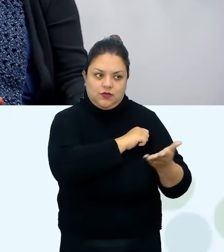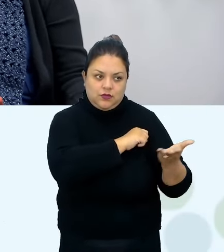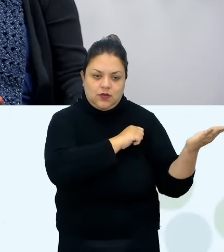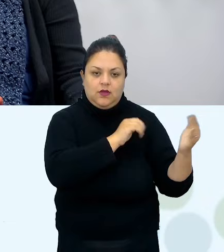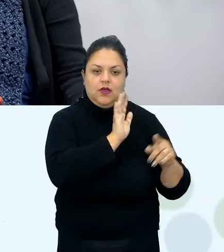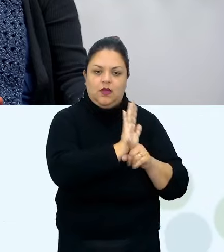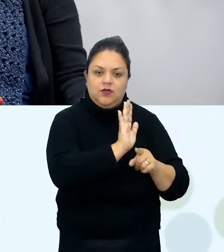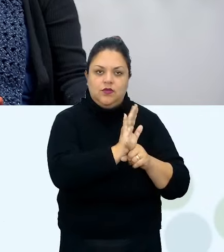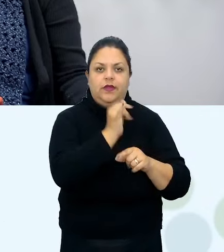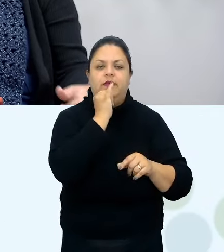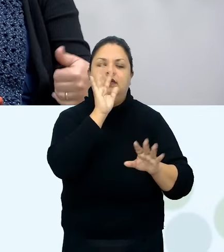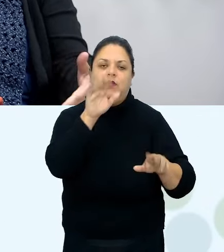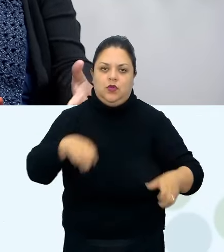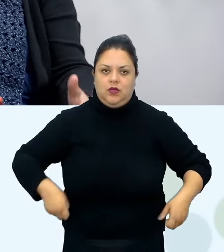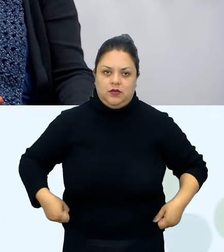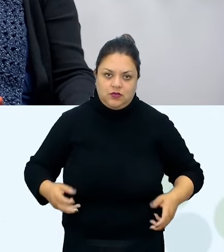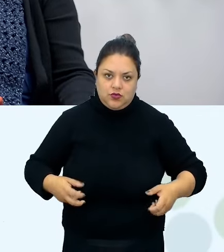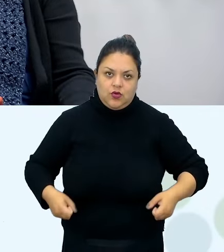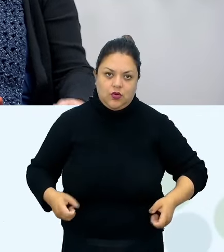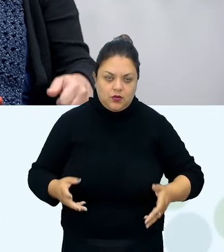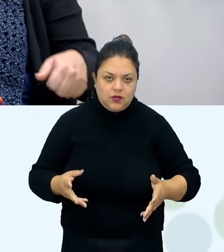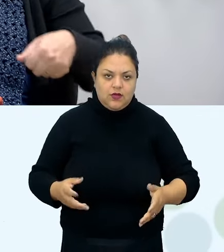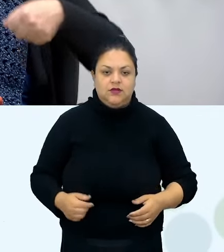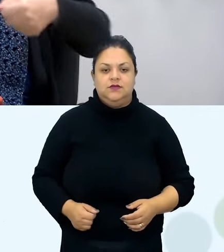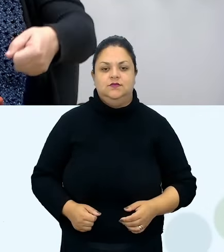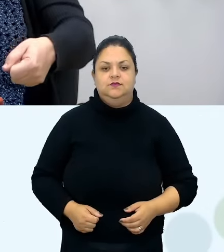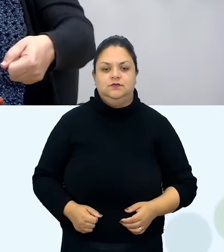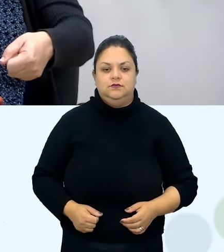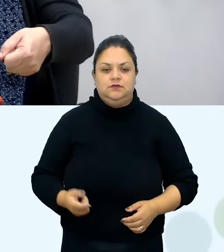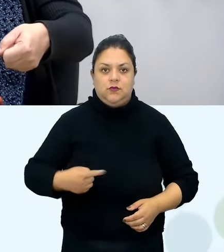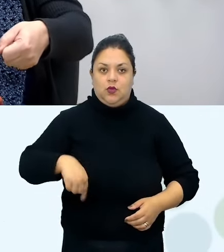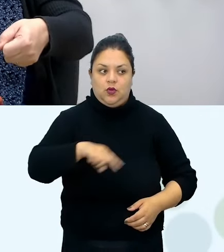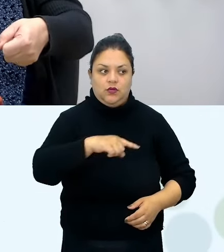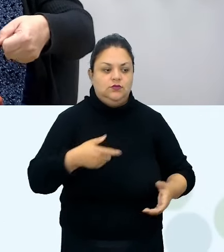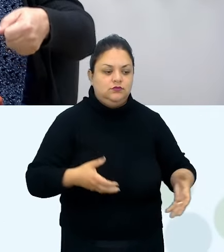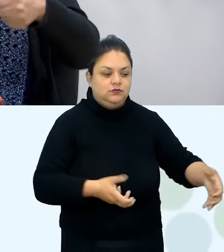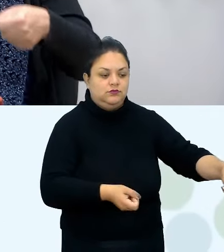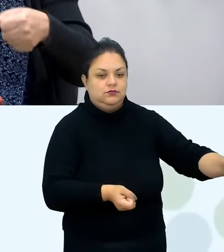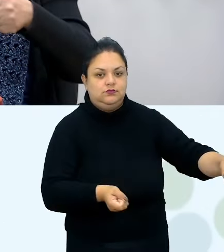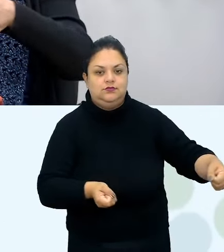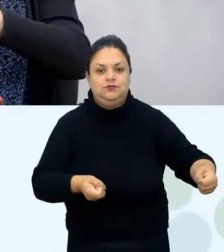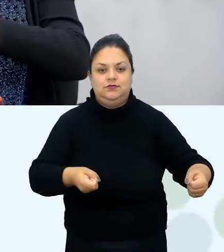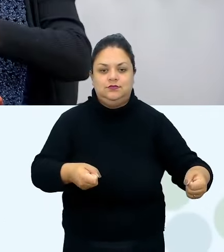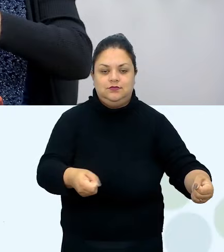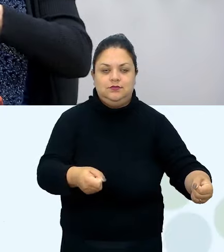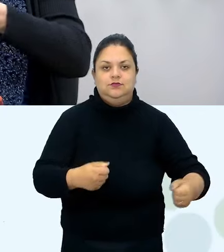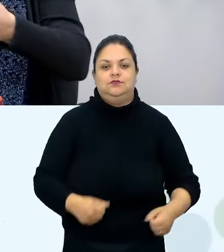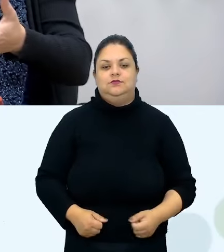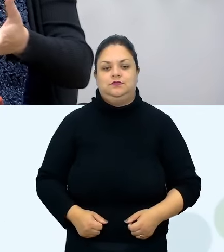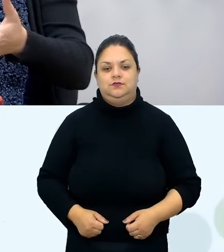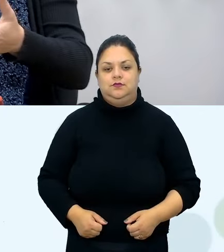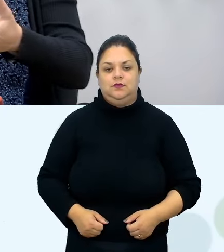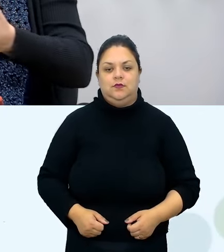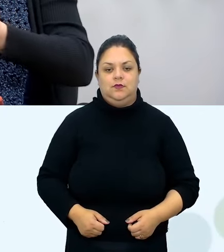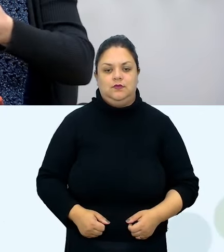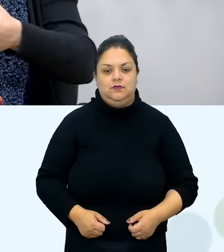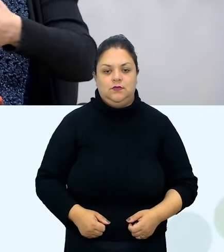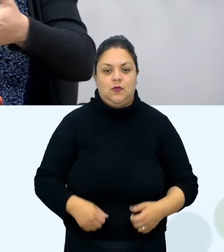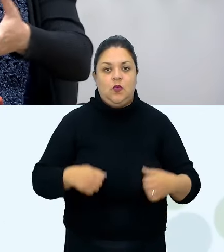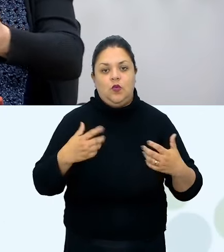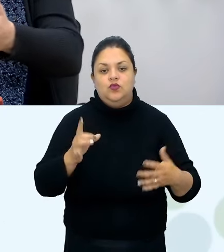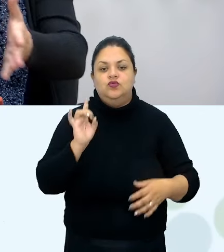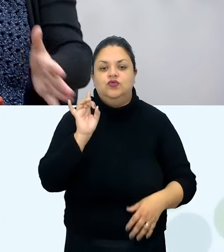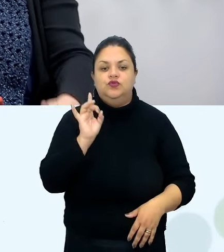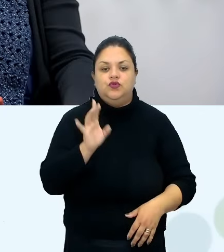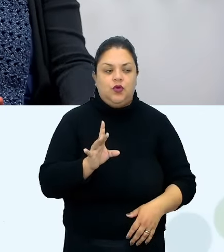a cadeira de rodas, por exemplo, né, e que a gente conduz ele, ao invés de descrever para